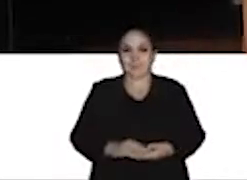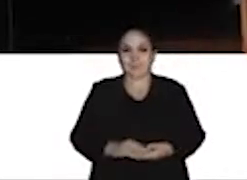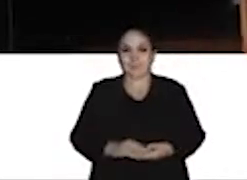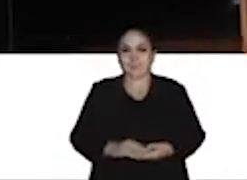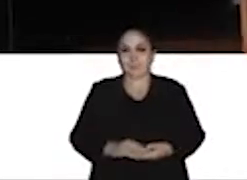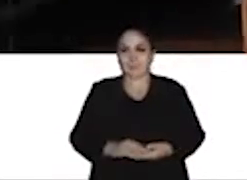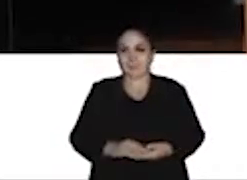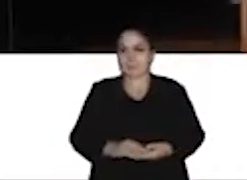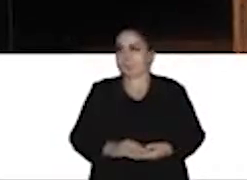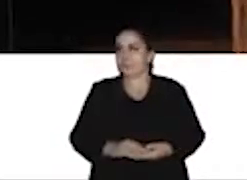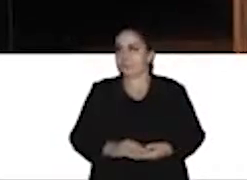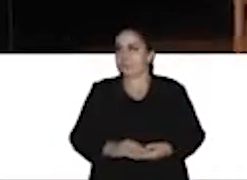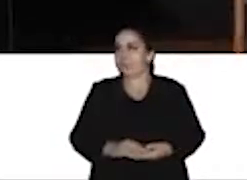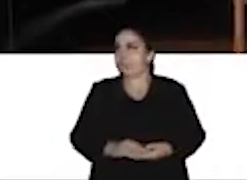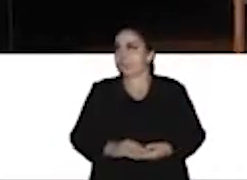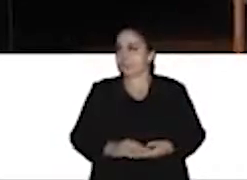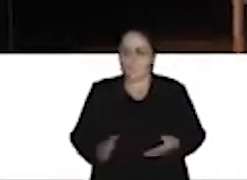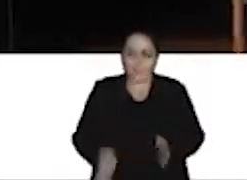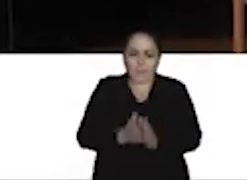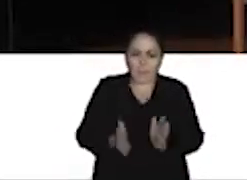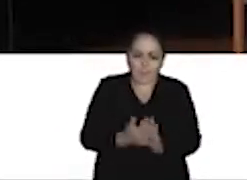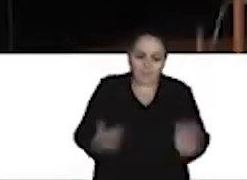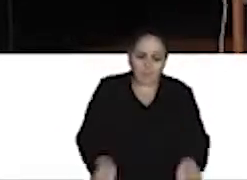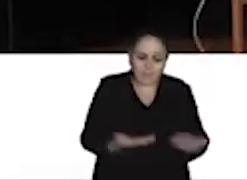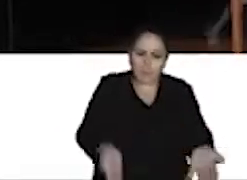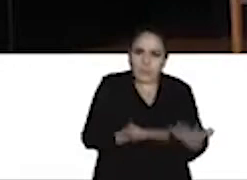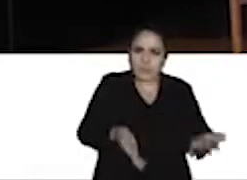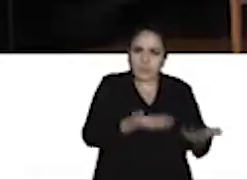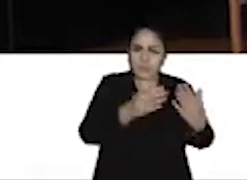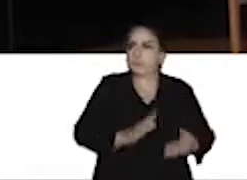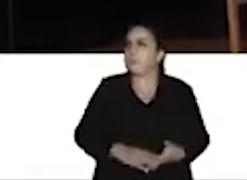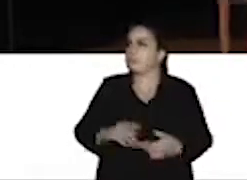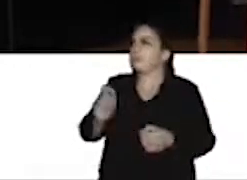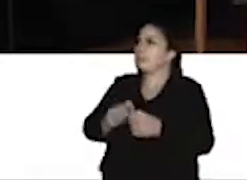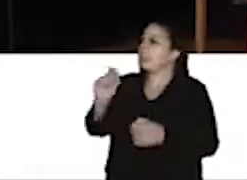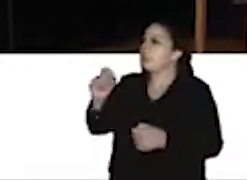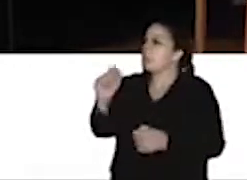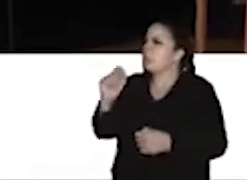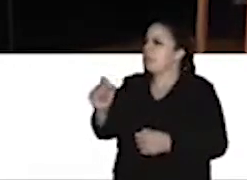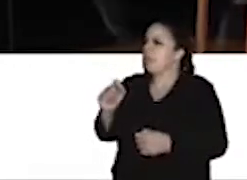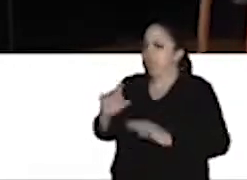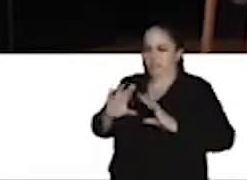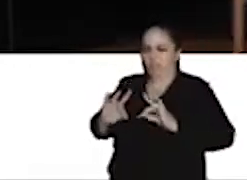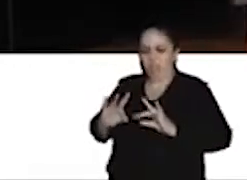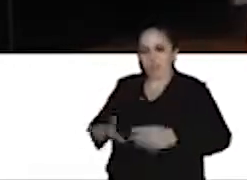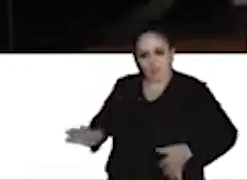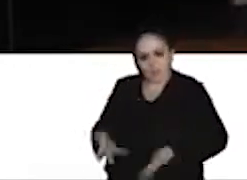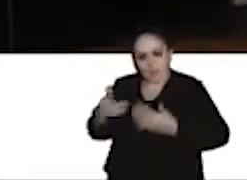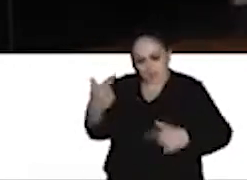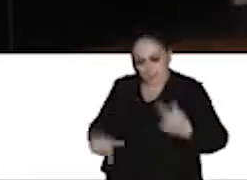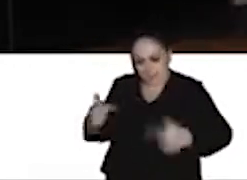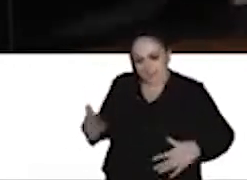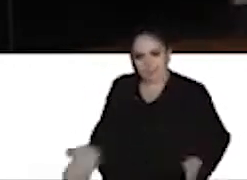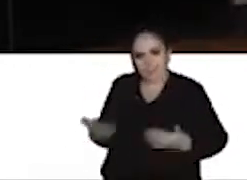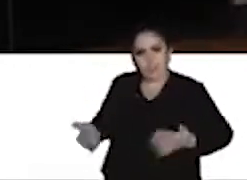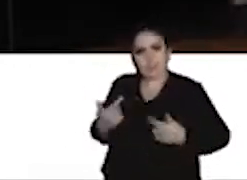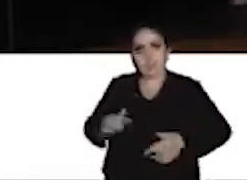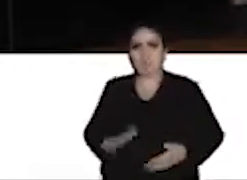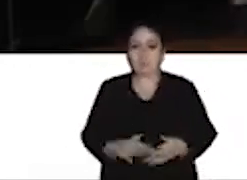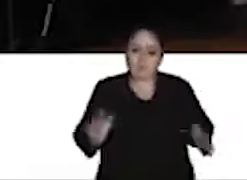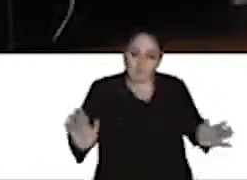brito! Vamos, toca lá pegar os pés na escola! Vamos de uma vez! O que é que estão fazendo com esses pés na escola? Toca, trabalhete! Vamos, a bibicada